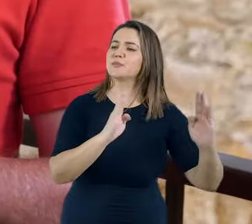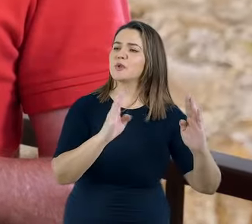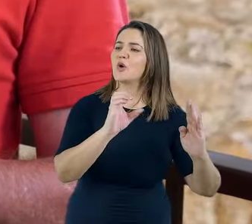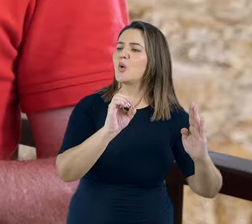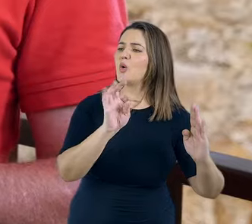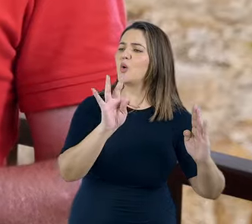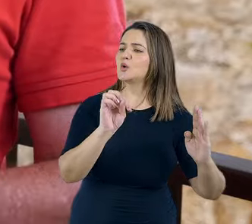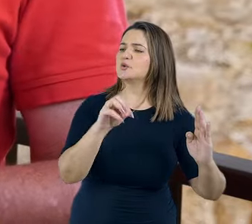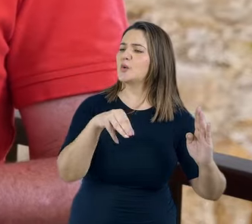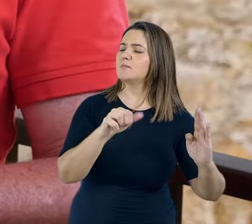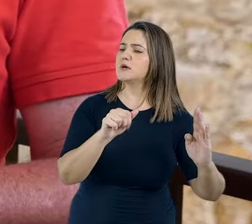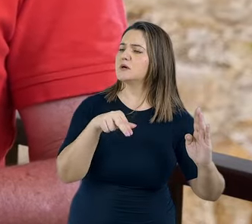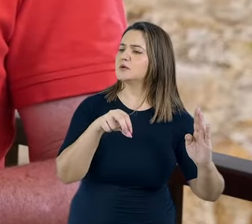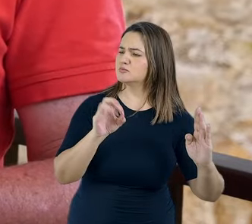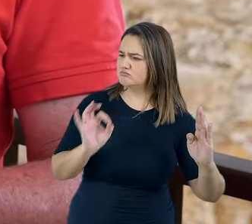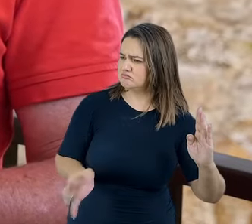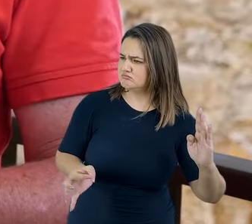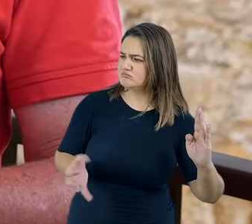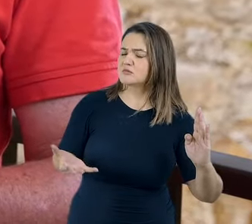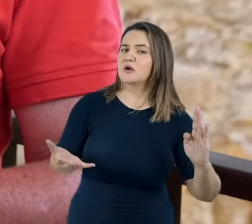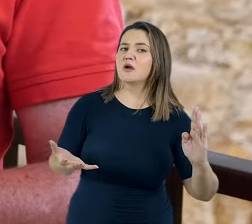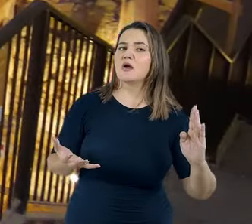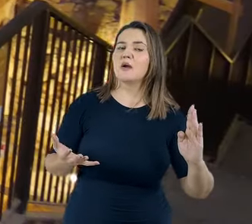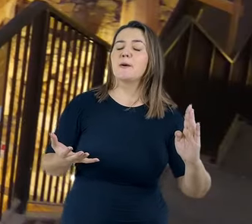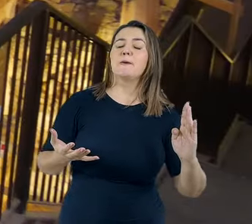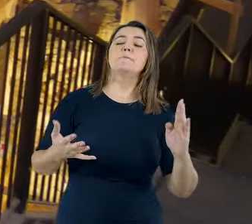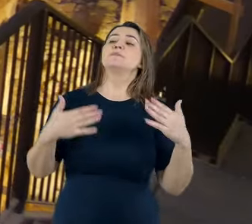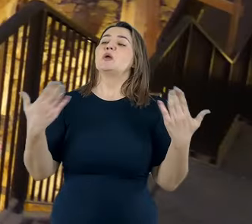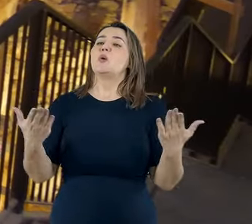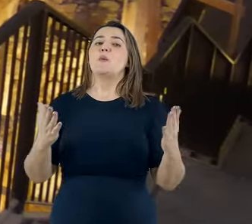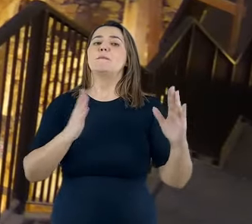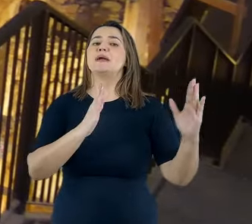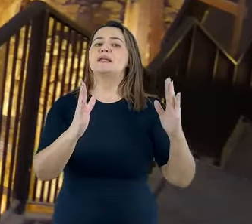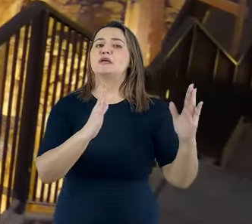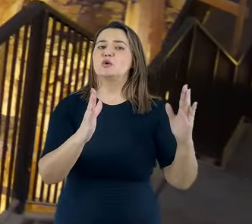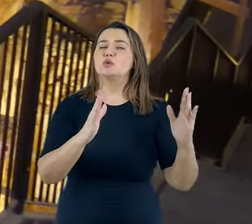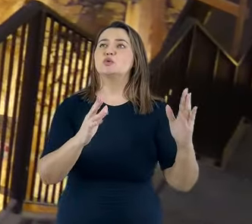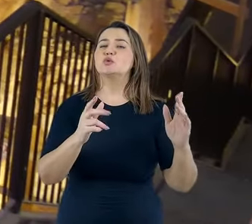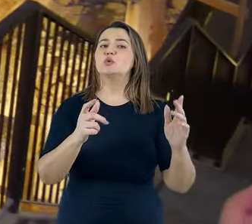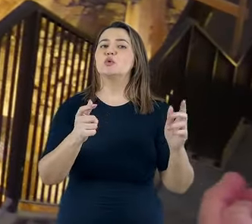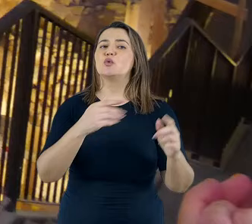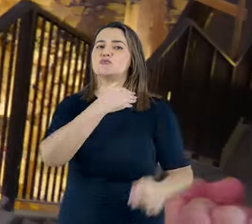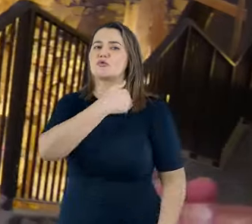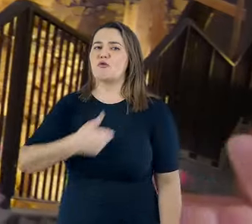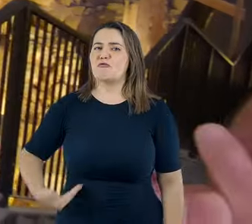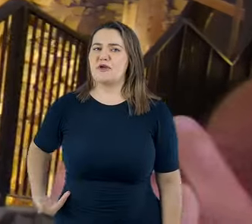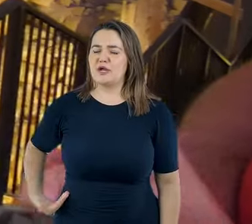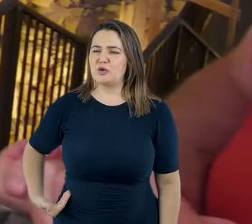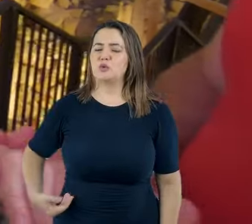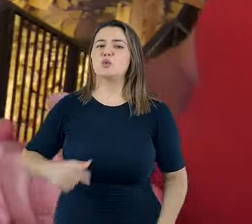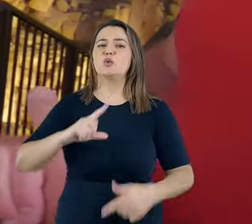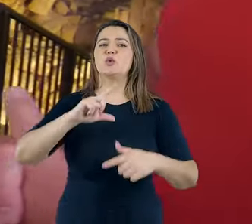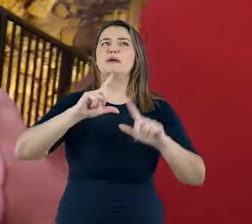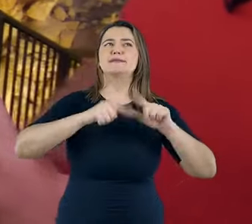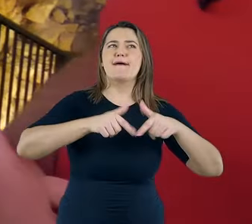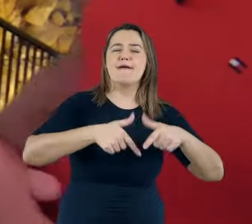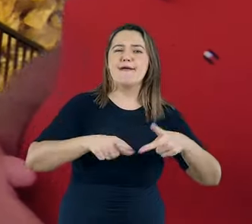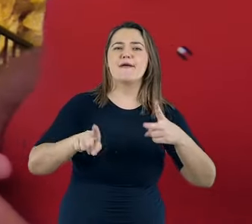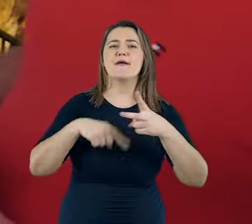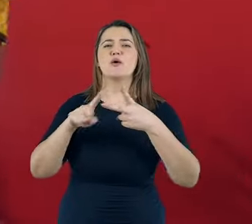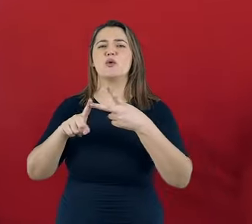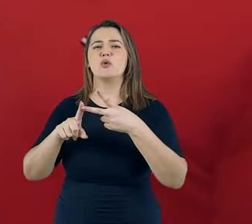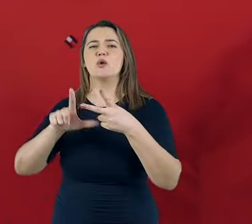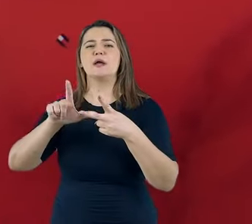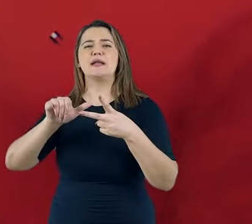dos otomanos. Isso. O Império Turco Otomano, que é a mesma coisa, ele governou não apenas Israel, mas também o que hoje é o